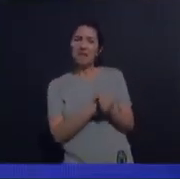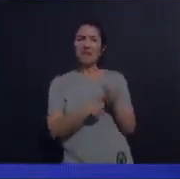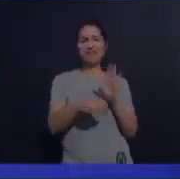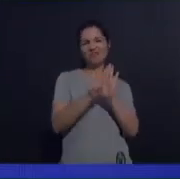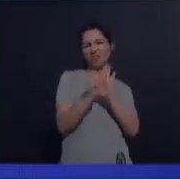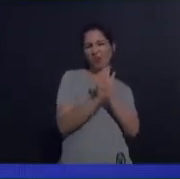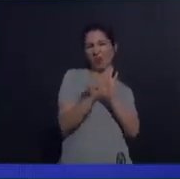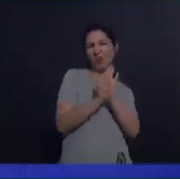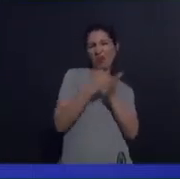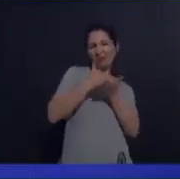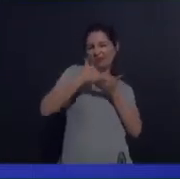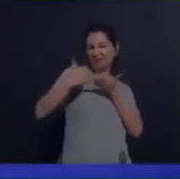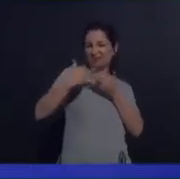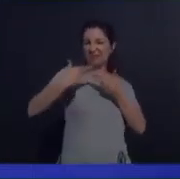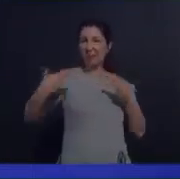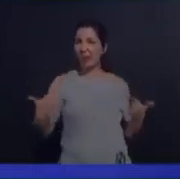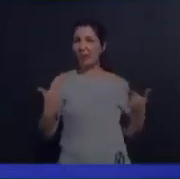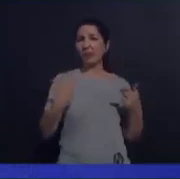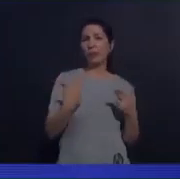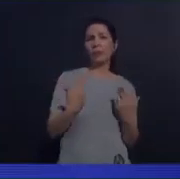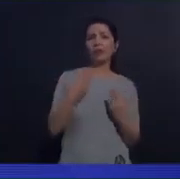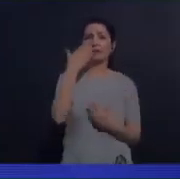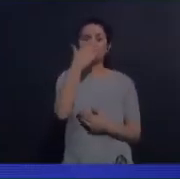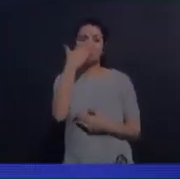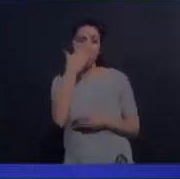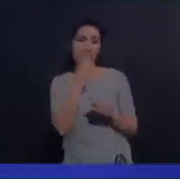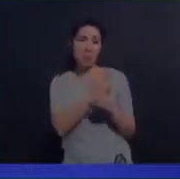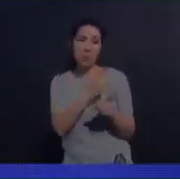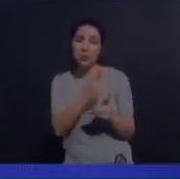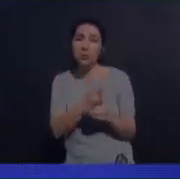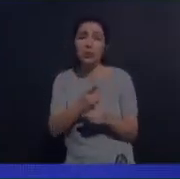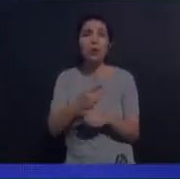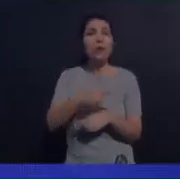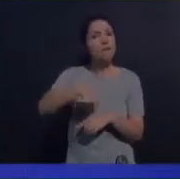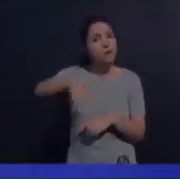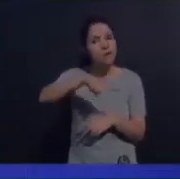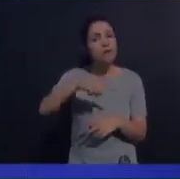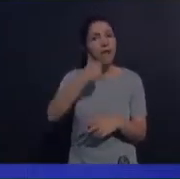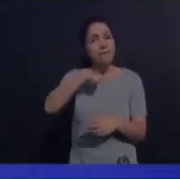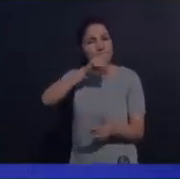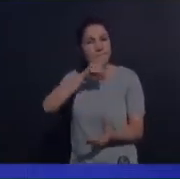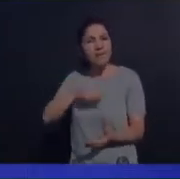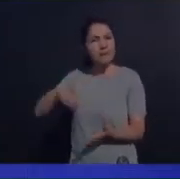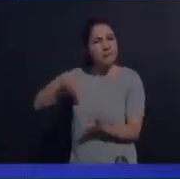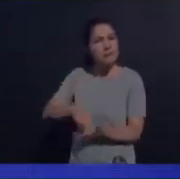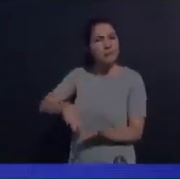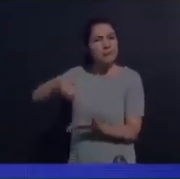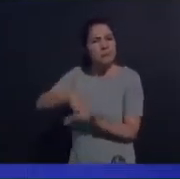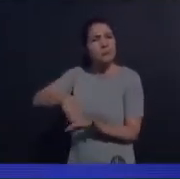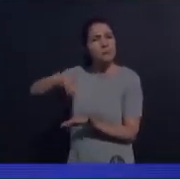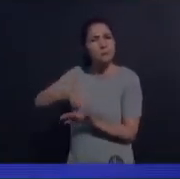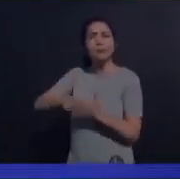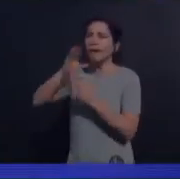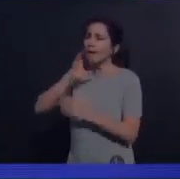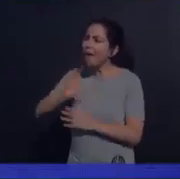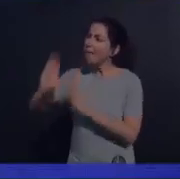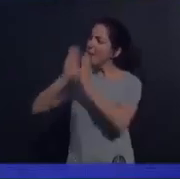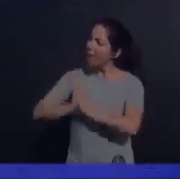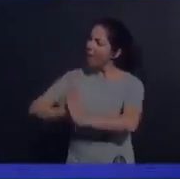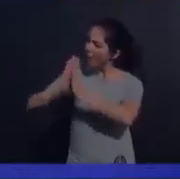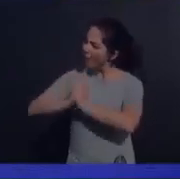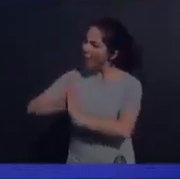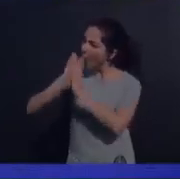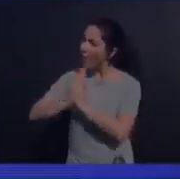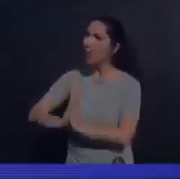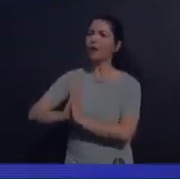envolvido nas drogas, na prostituição, é você não desistir de orar por ele, é você continuar clamando, é quando você, irmã,